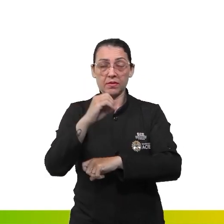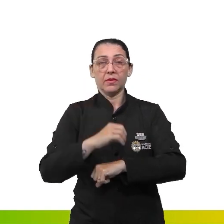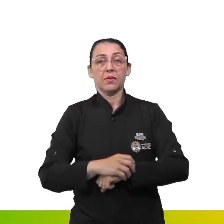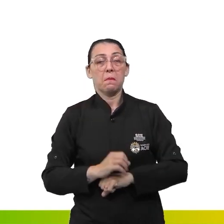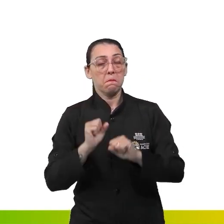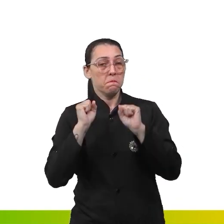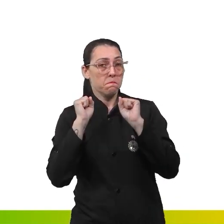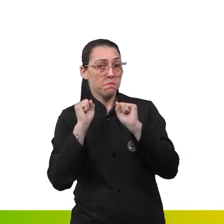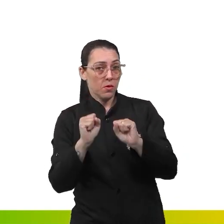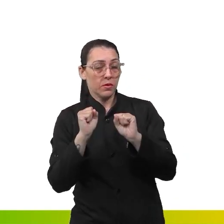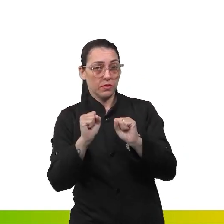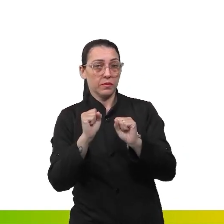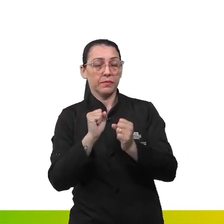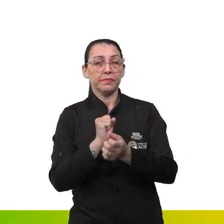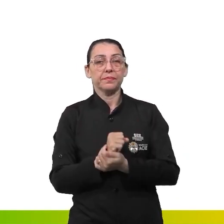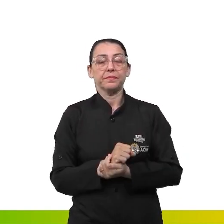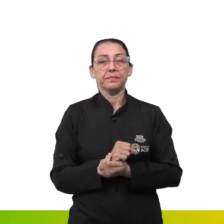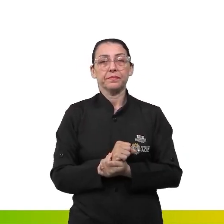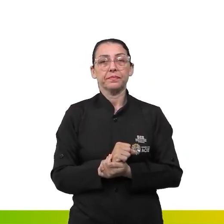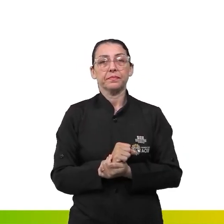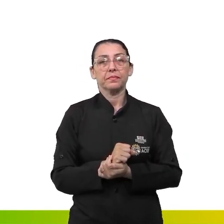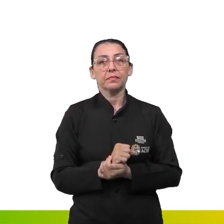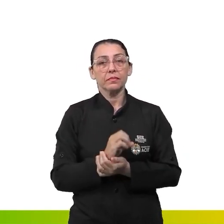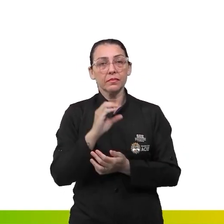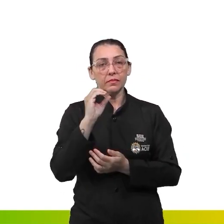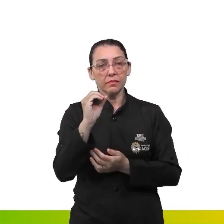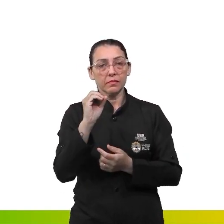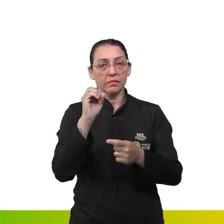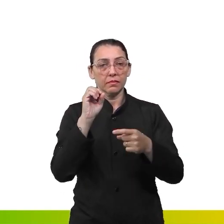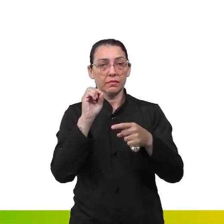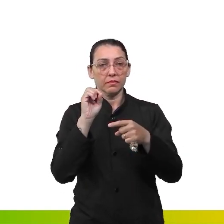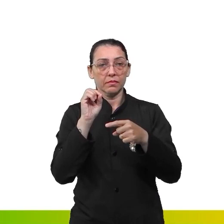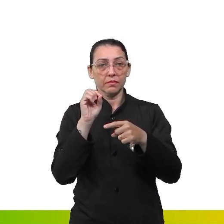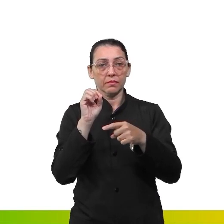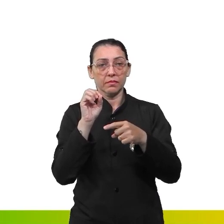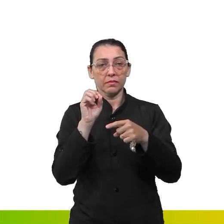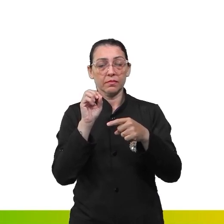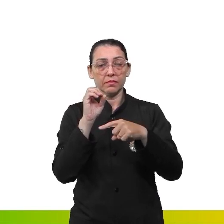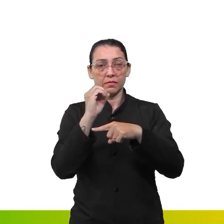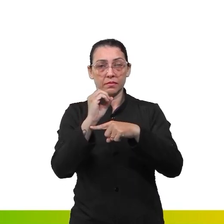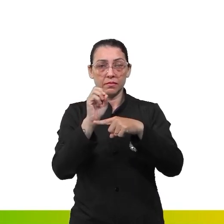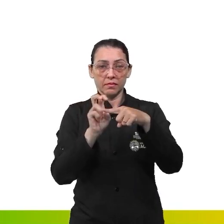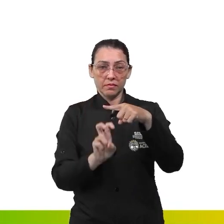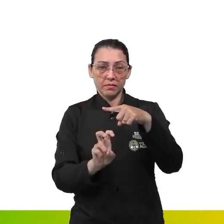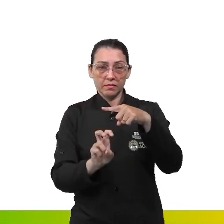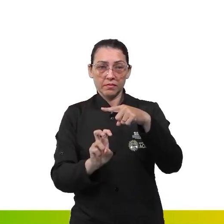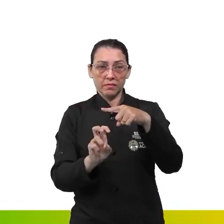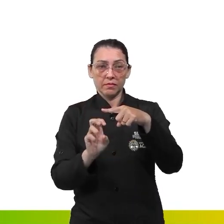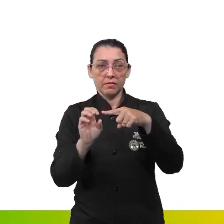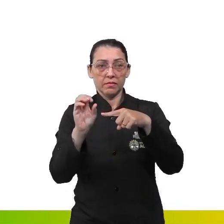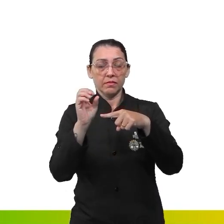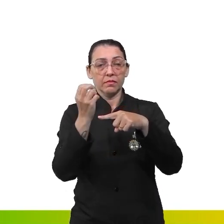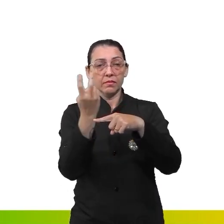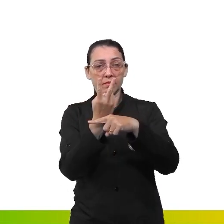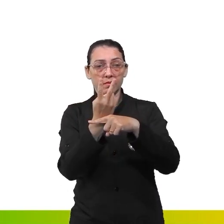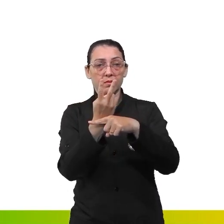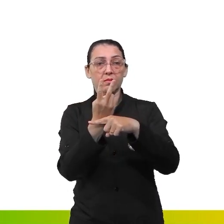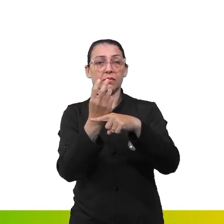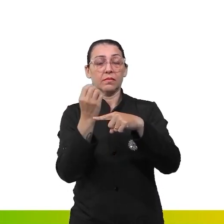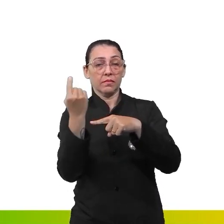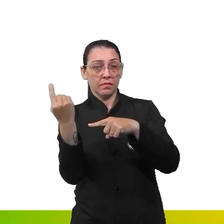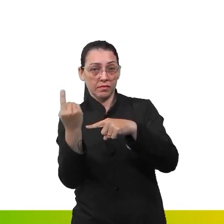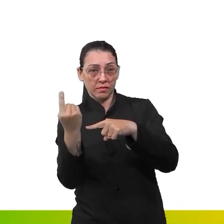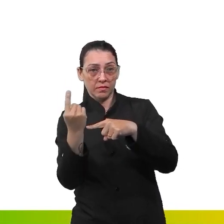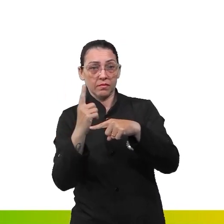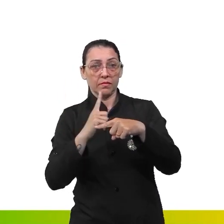eu posso aplicar aqui. 0 dividido para 5 é 0, então 2 elevado a 0 é 1. Então, vou